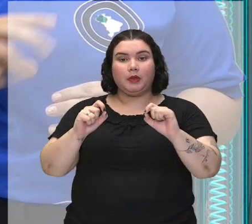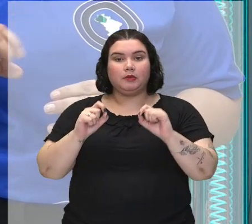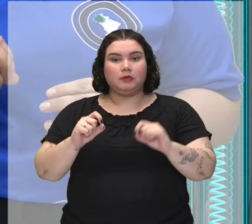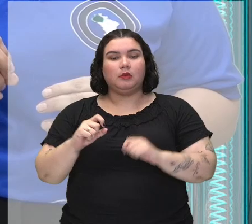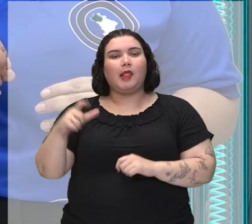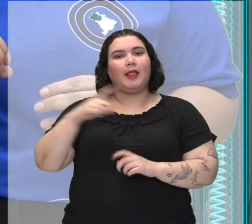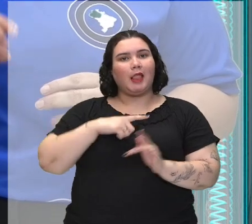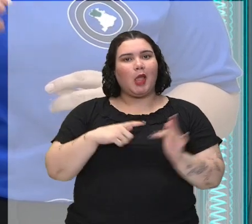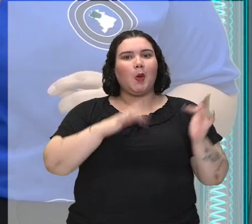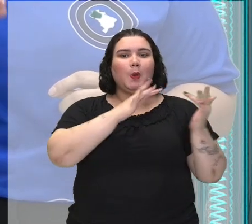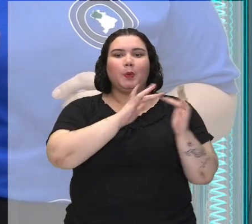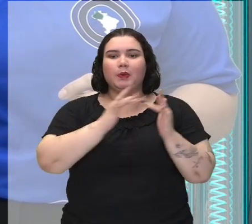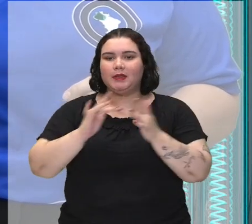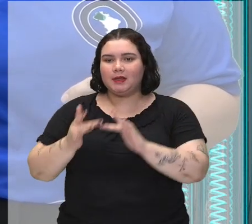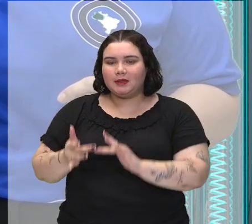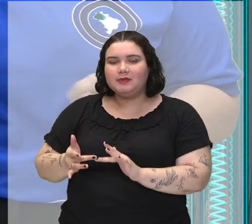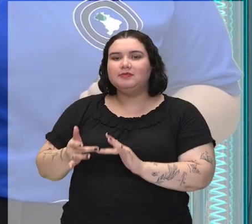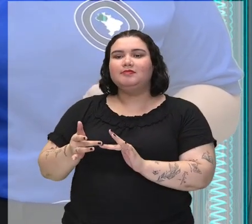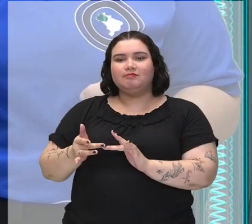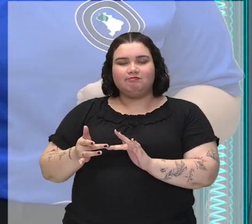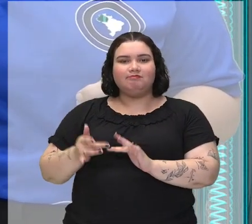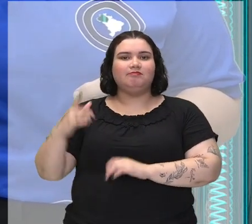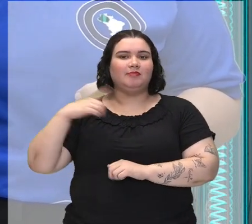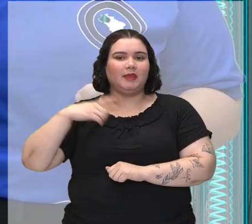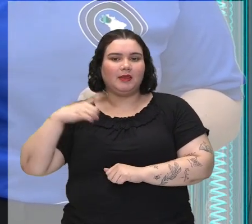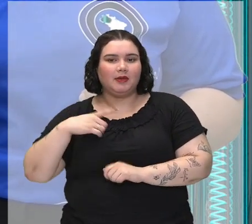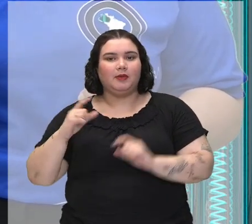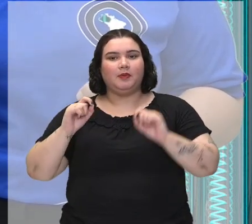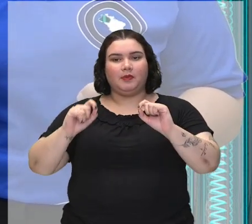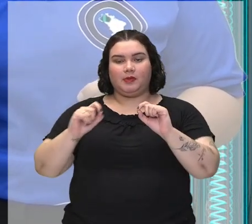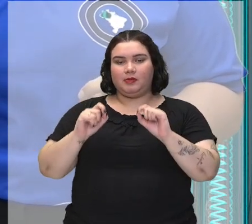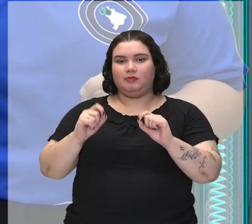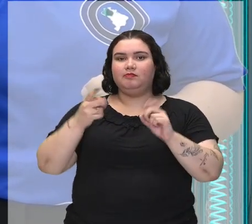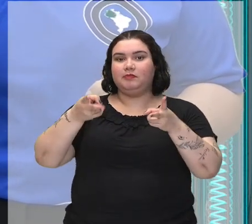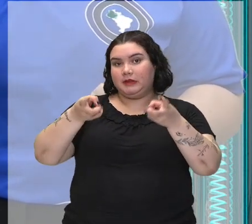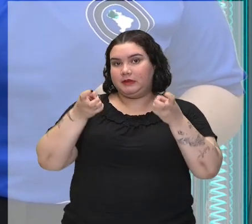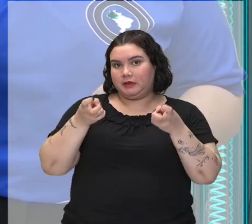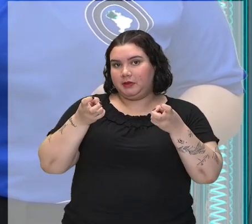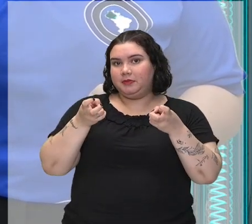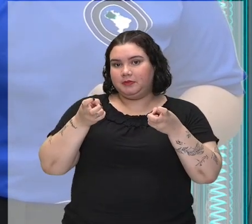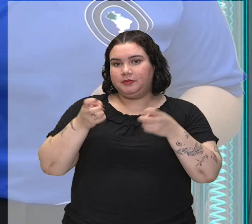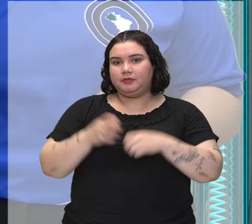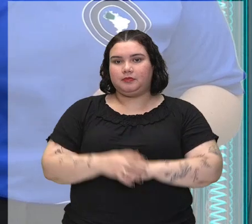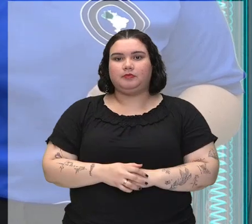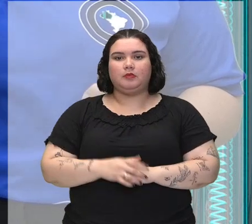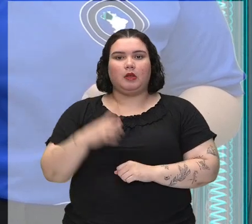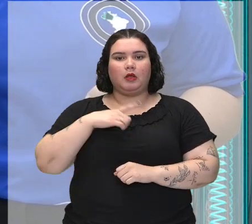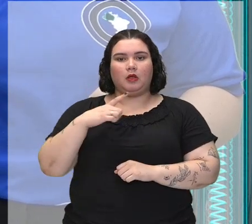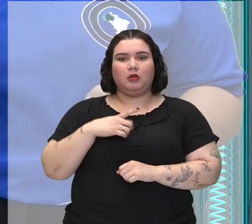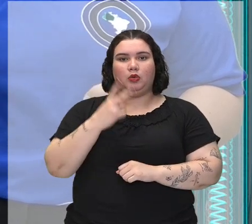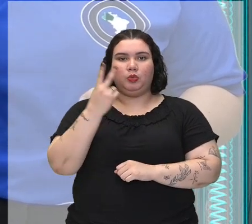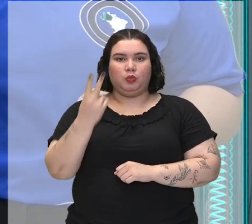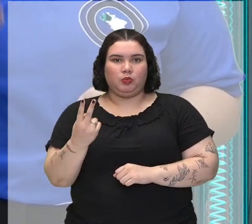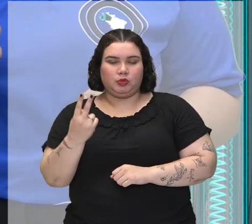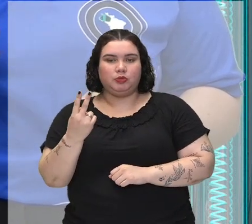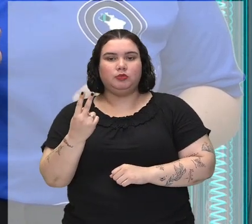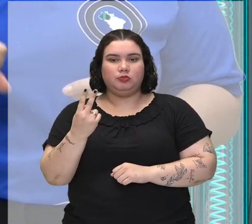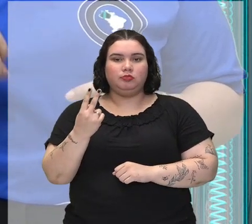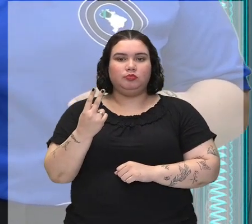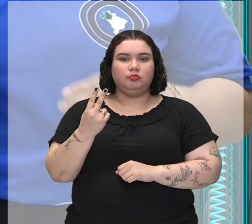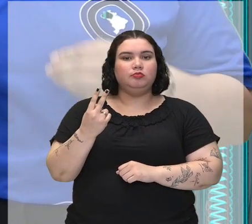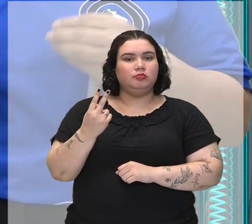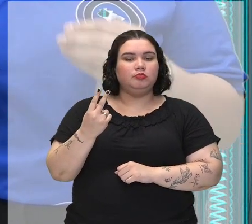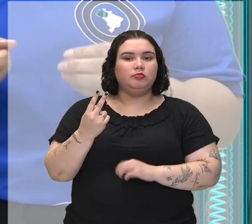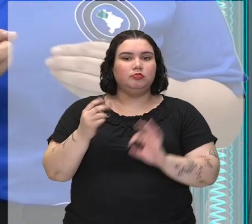um contexto que nós estamos aí observando. Dois indivíduos,